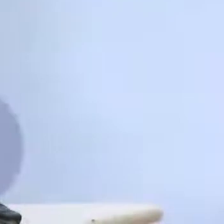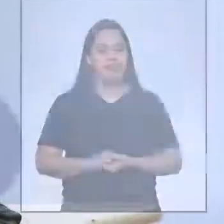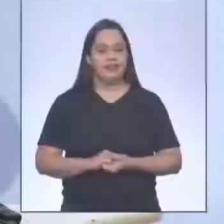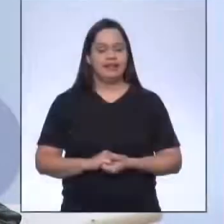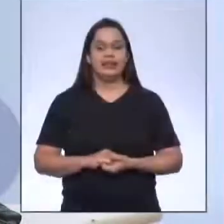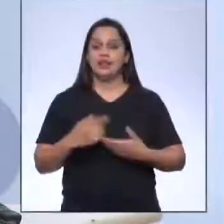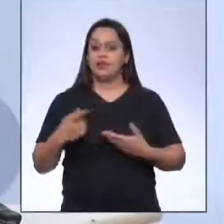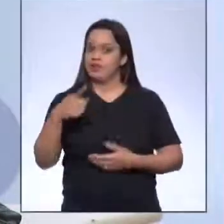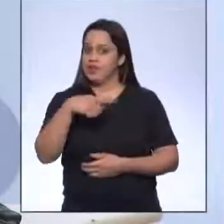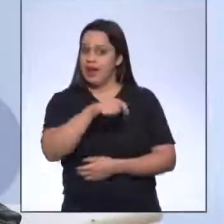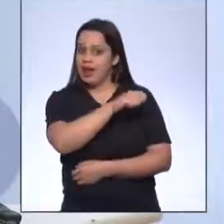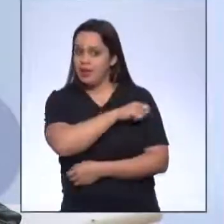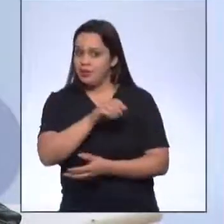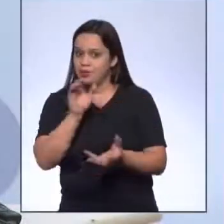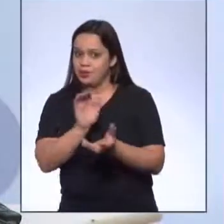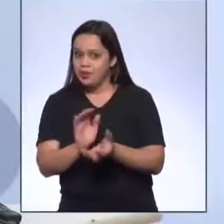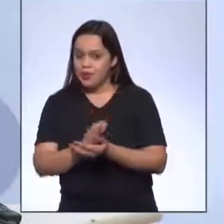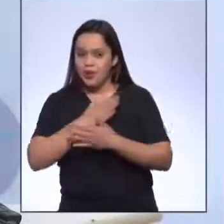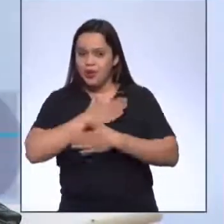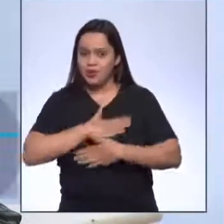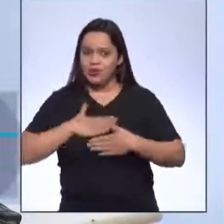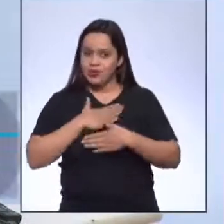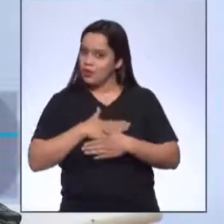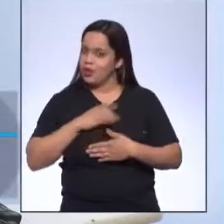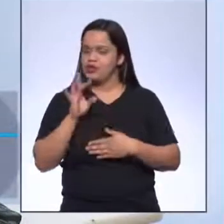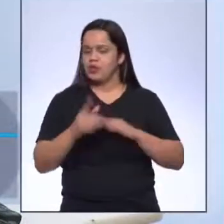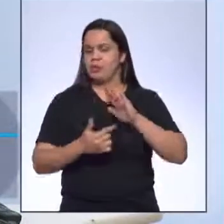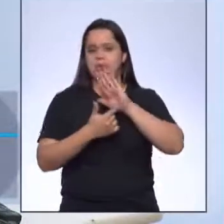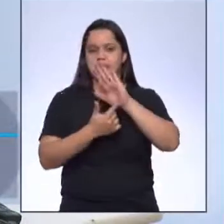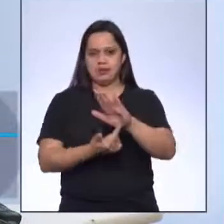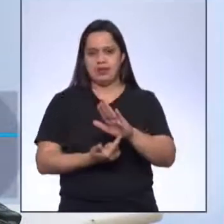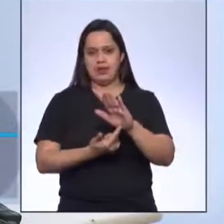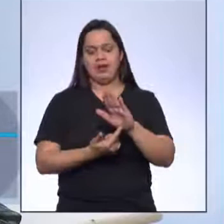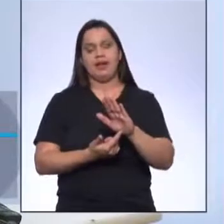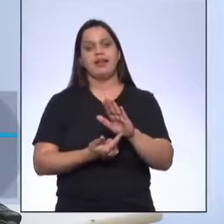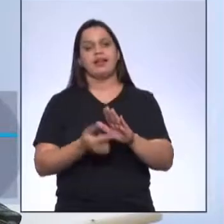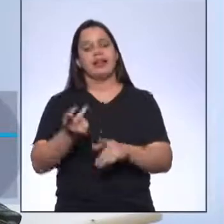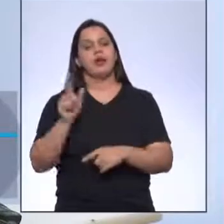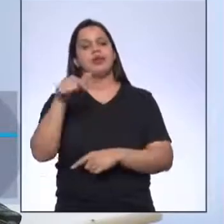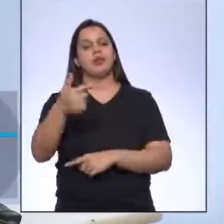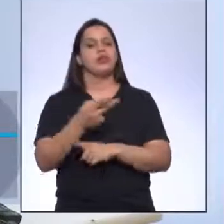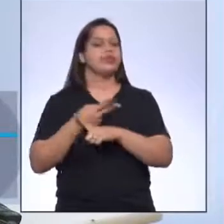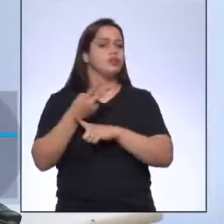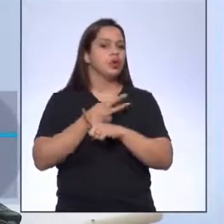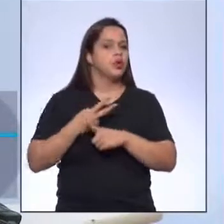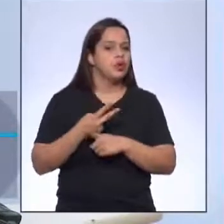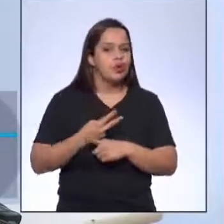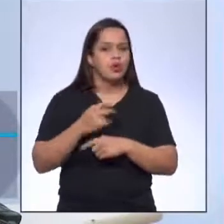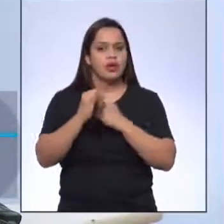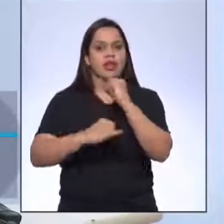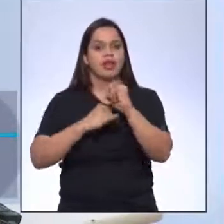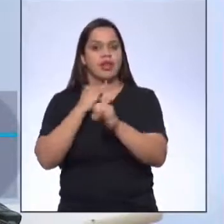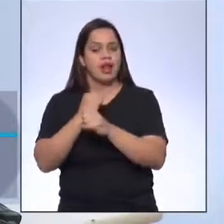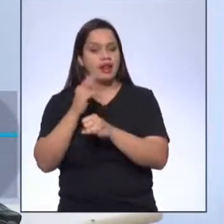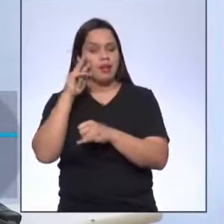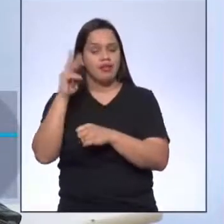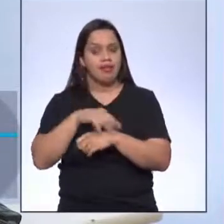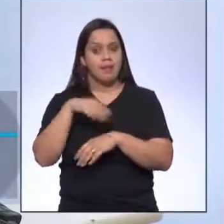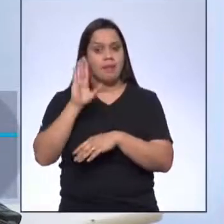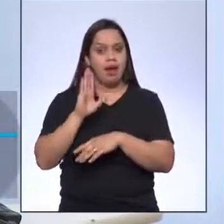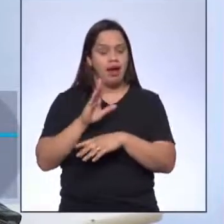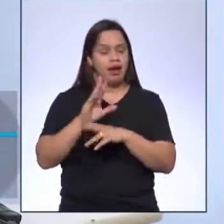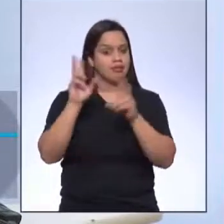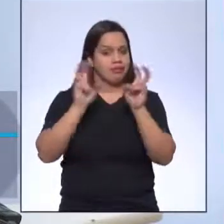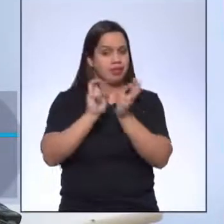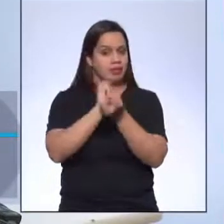Turma, gostaram? Espero que vocês tenham gostado. É só uma demonstração. Procurem depois na internet para ver um pouco mais sobre a capoeira. Quem